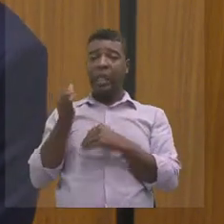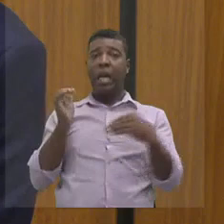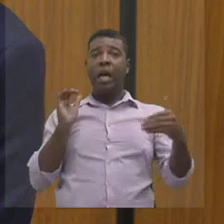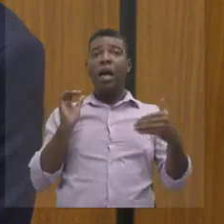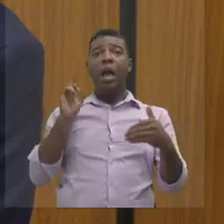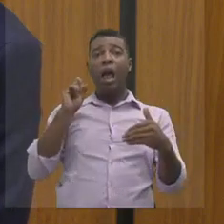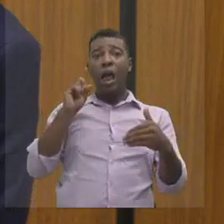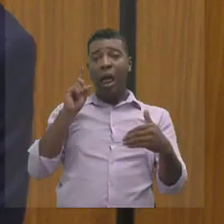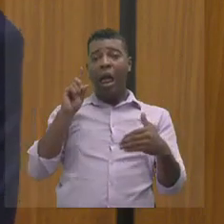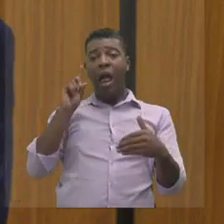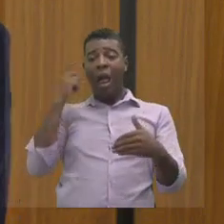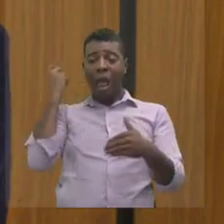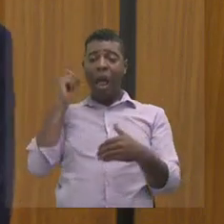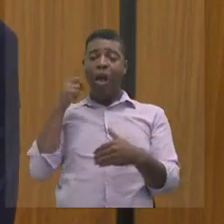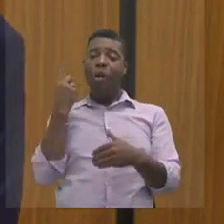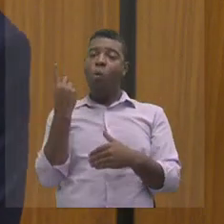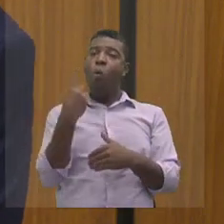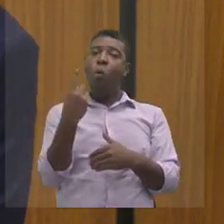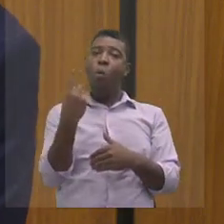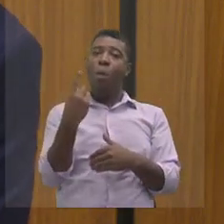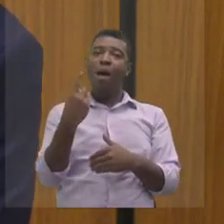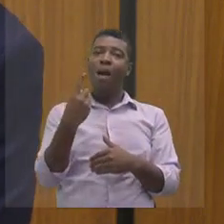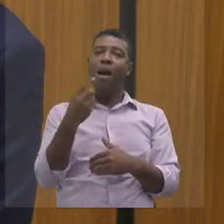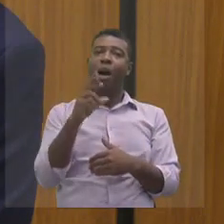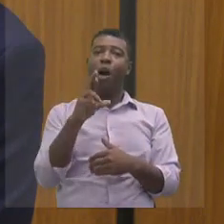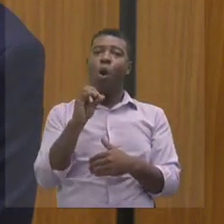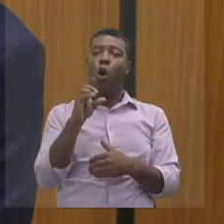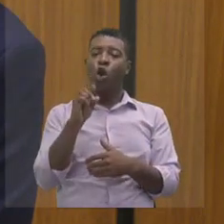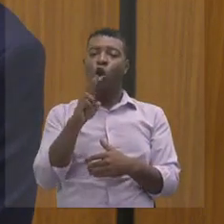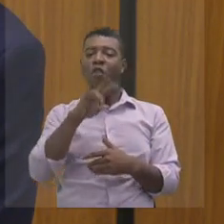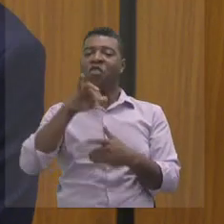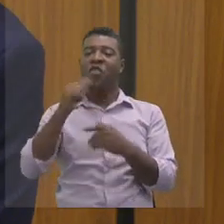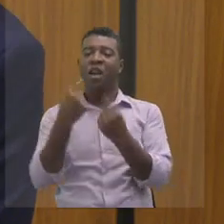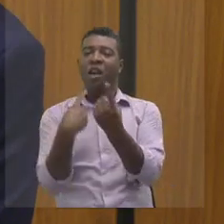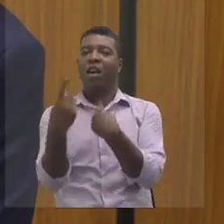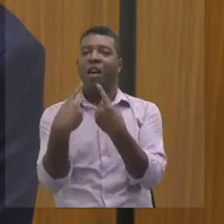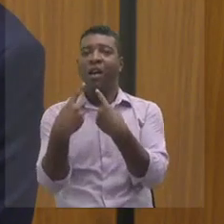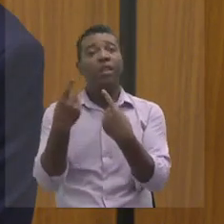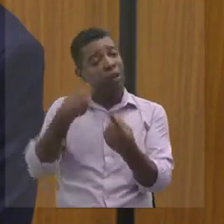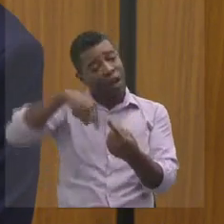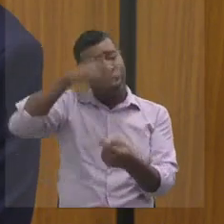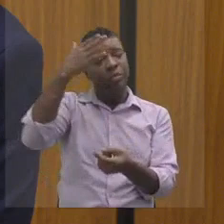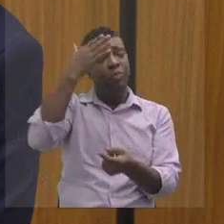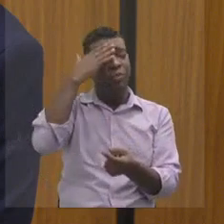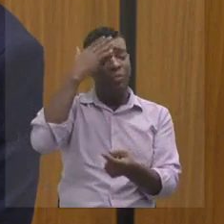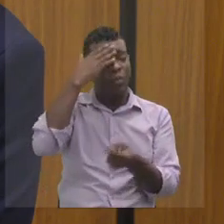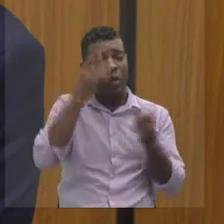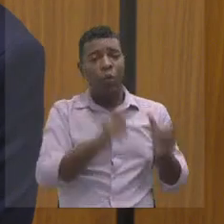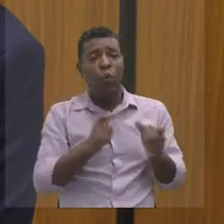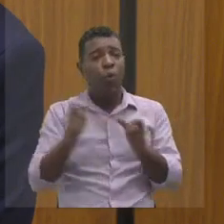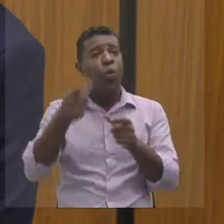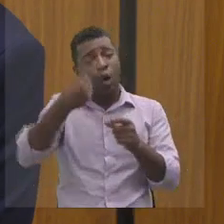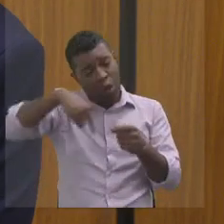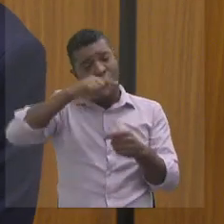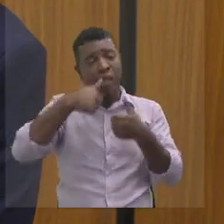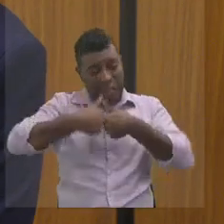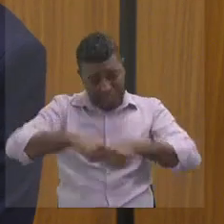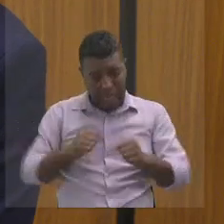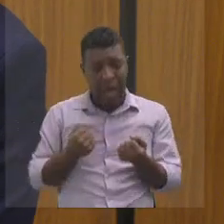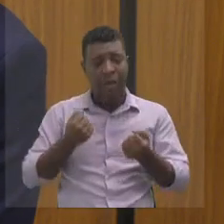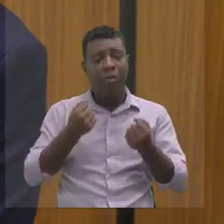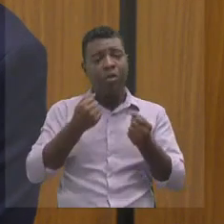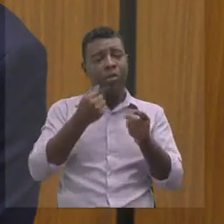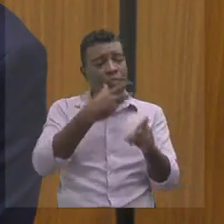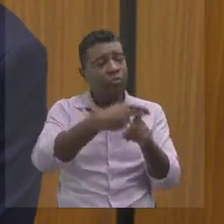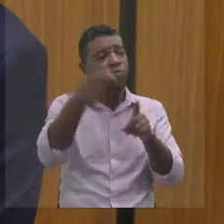desenter editar então com relação aos pontos críticos a gente que a gente sabe do problema tem atacados problemas tínhamos problemas estruturais